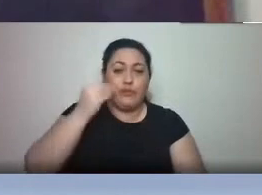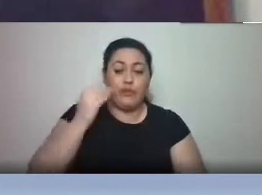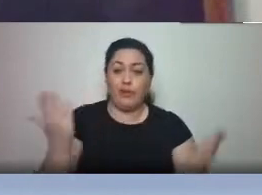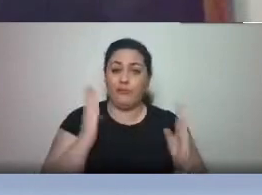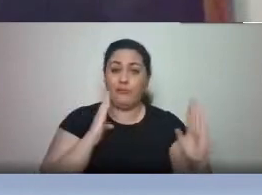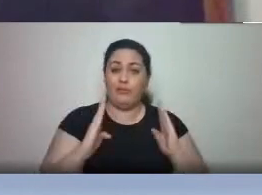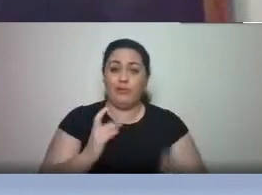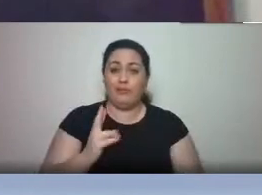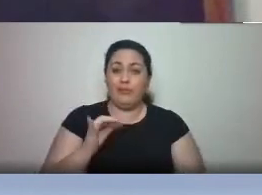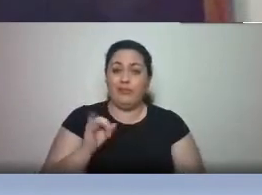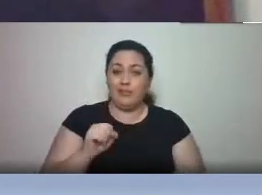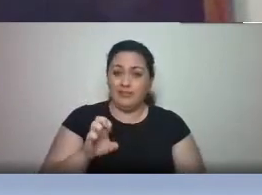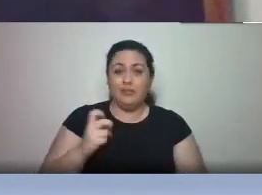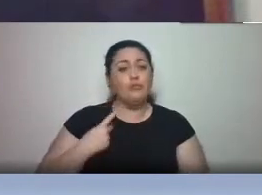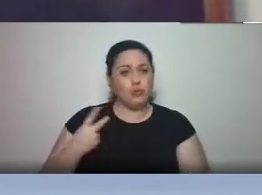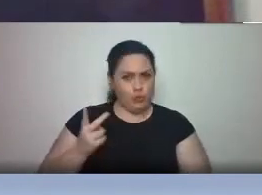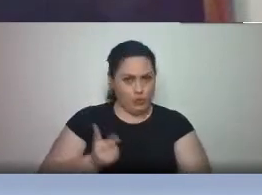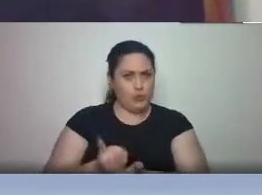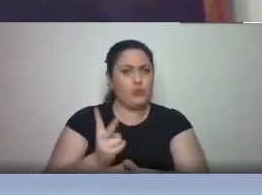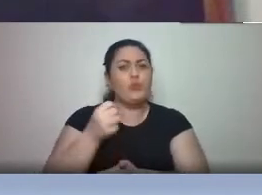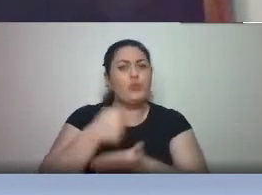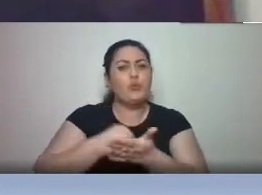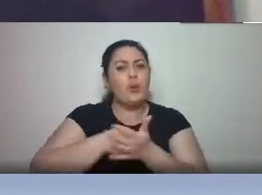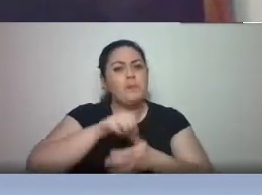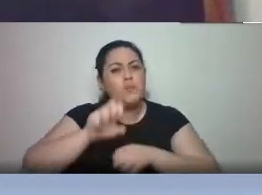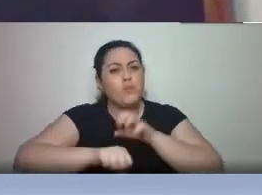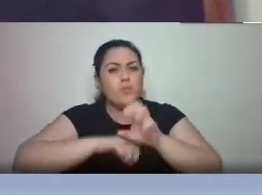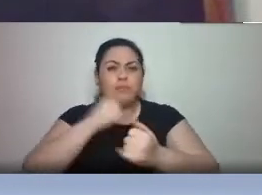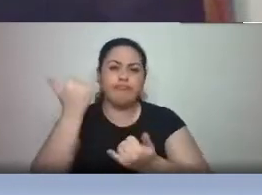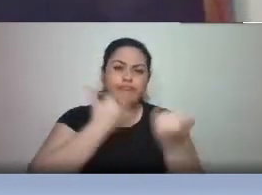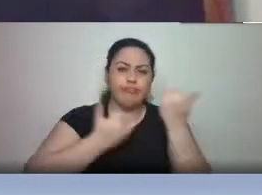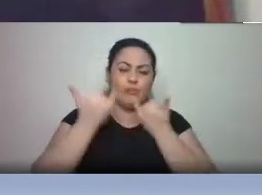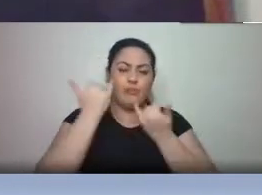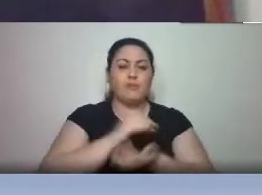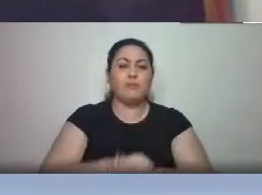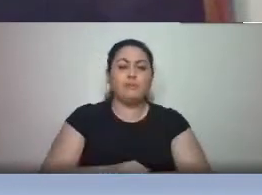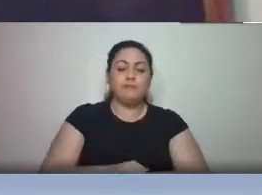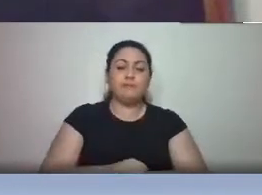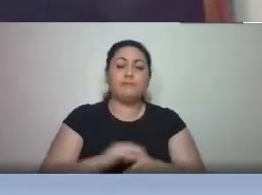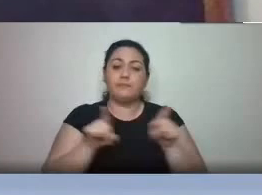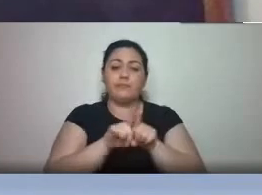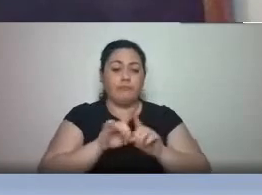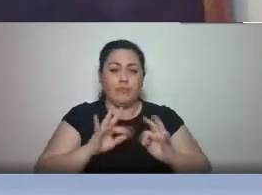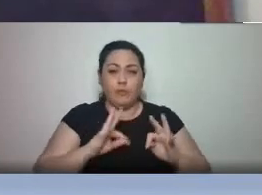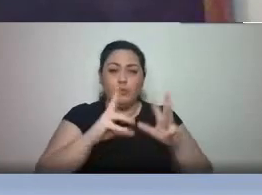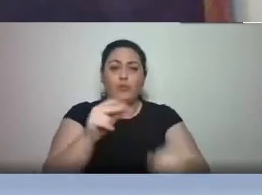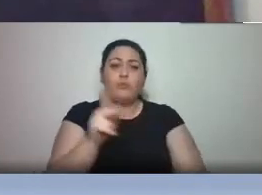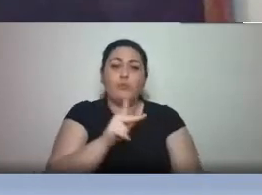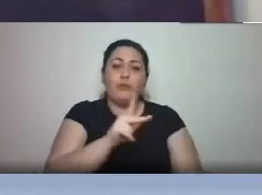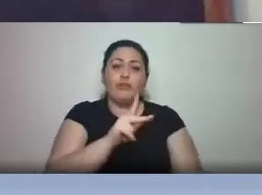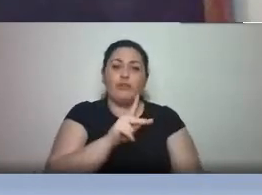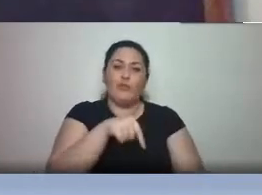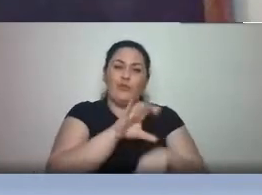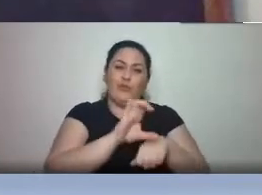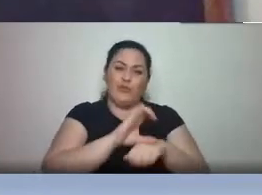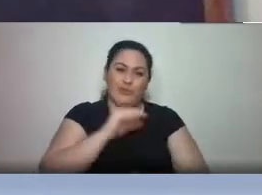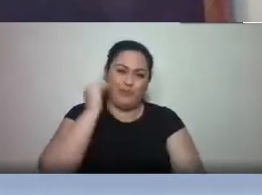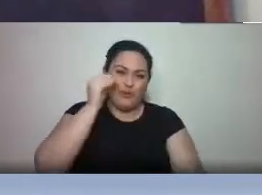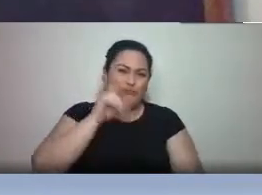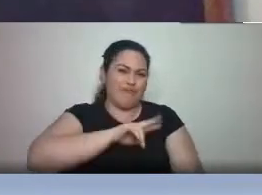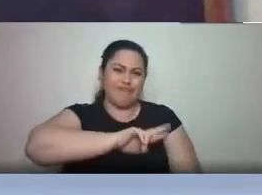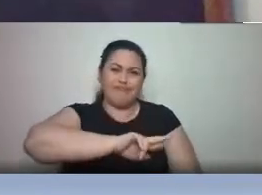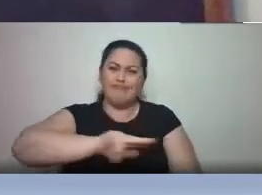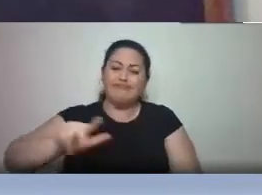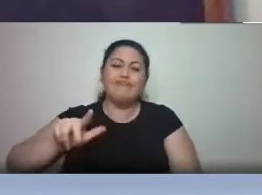juntas estamos desbravando novos territórios. A todos os professores do curso de psicologia, dos mais